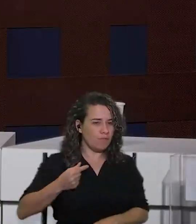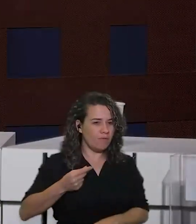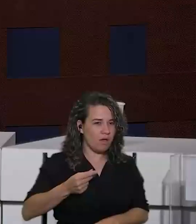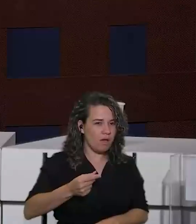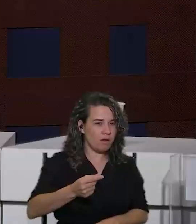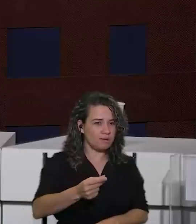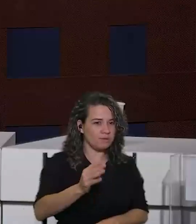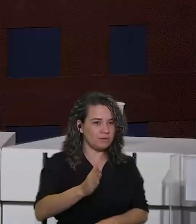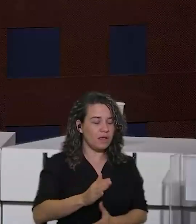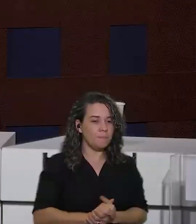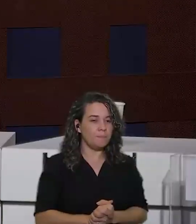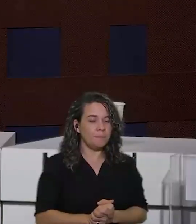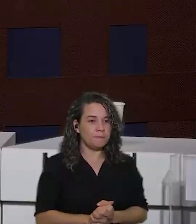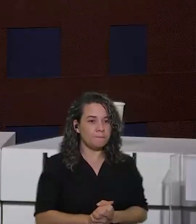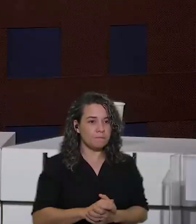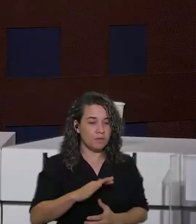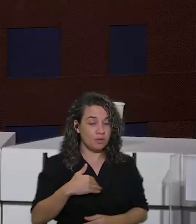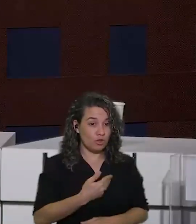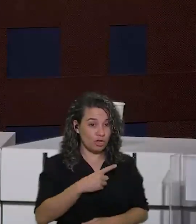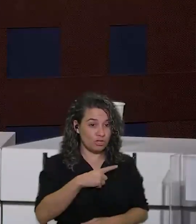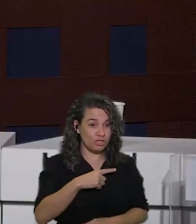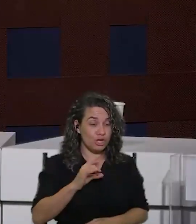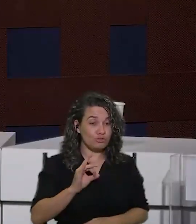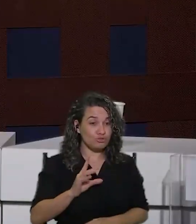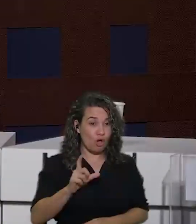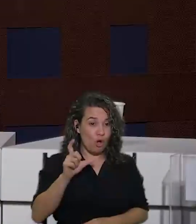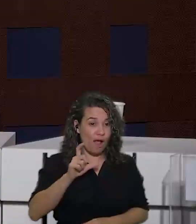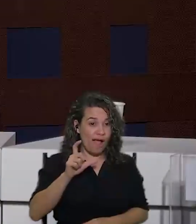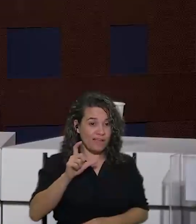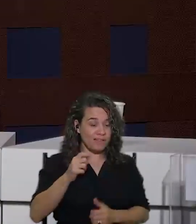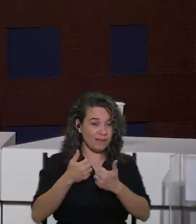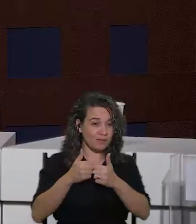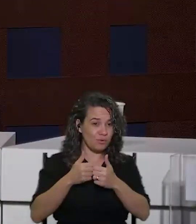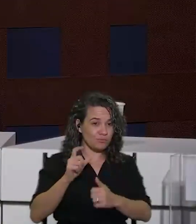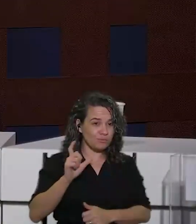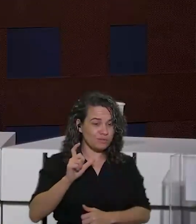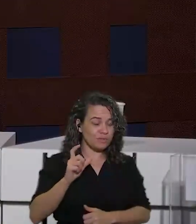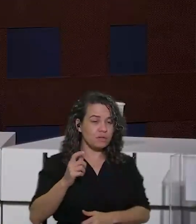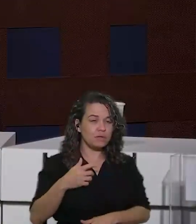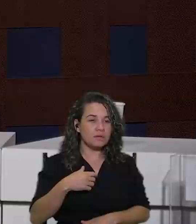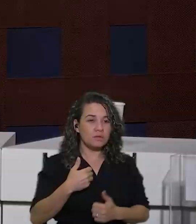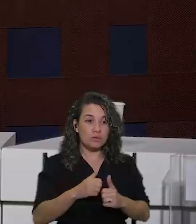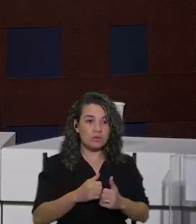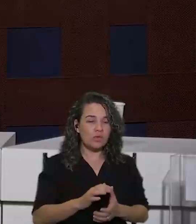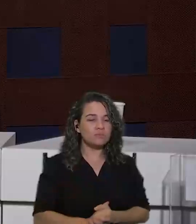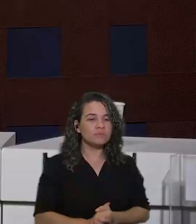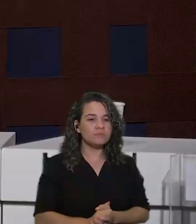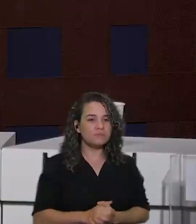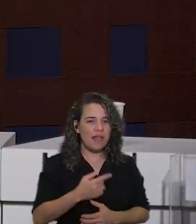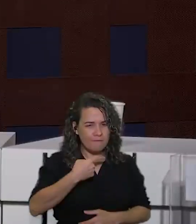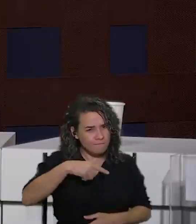como ela gosta de dizer, de quando a gente só tinha o passe estudantil no bolso, sabia da história e falou, a gente vai escrever sobre isso, vai escrever, vai